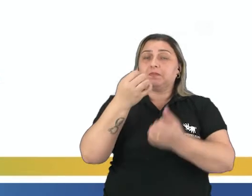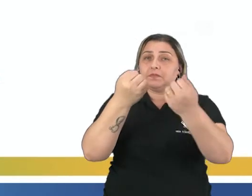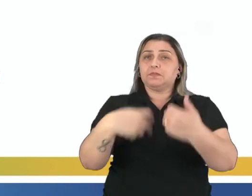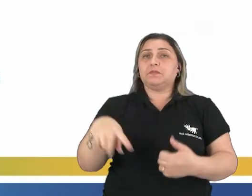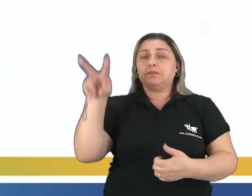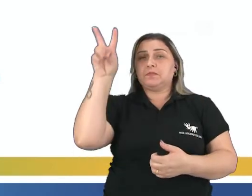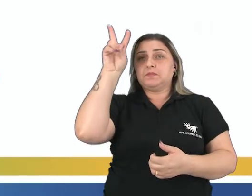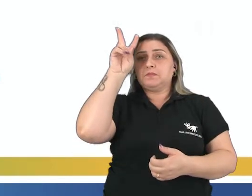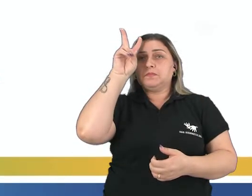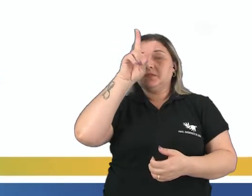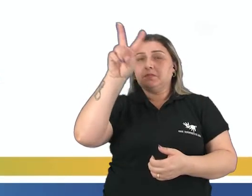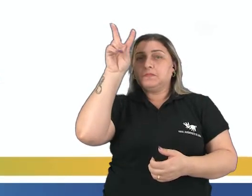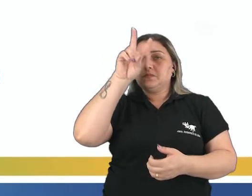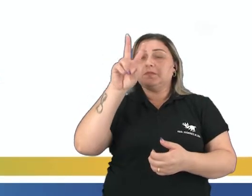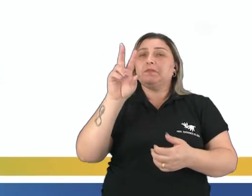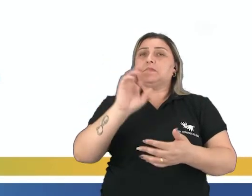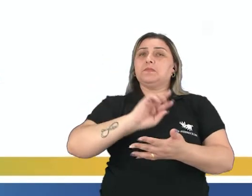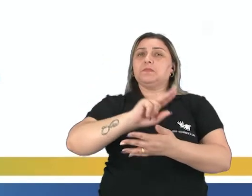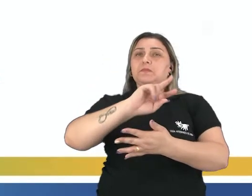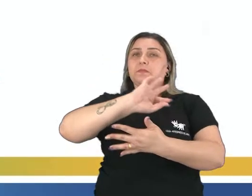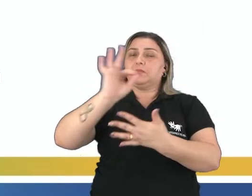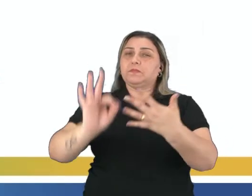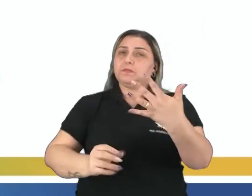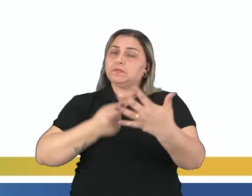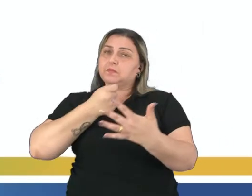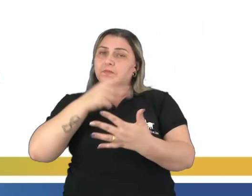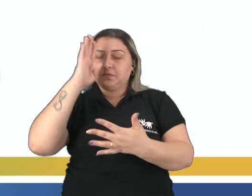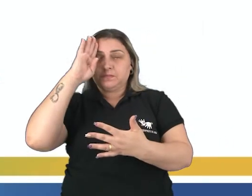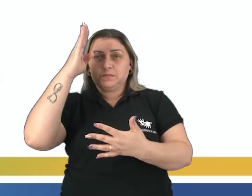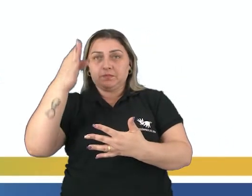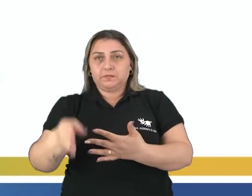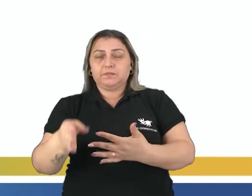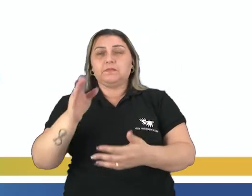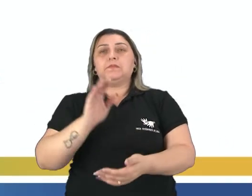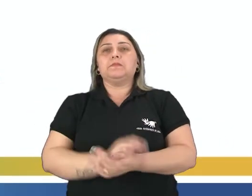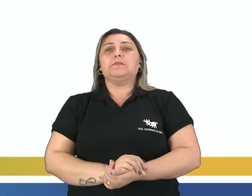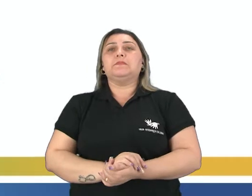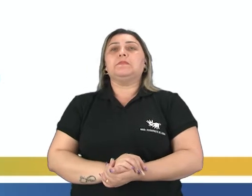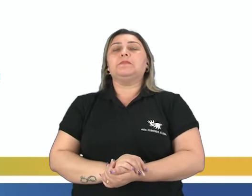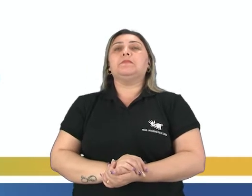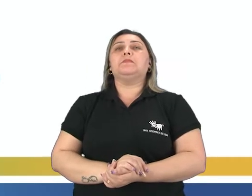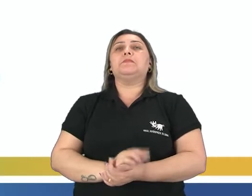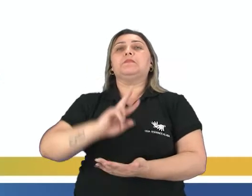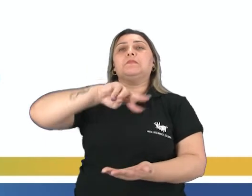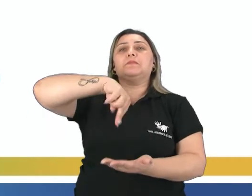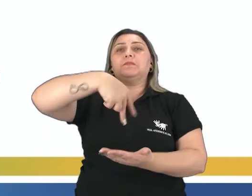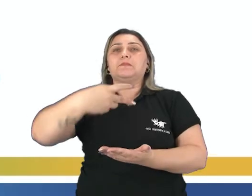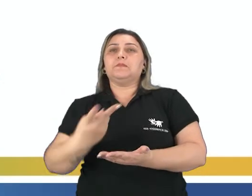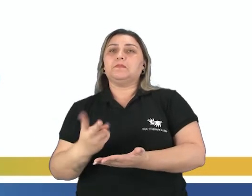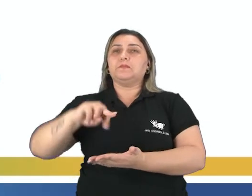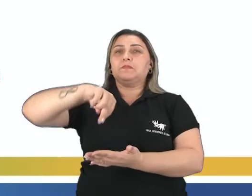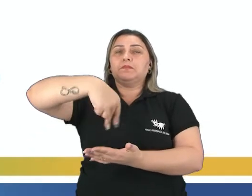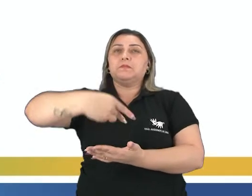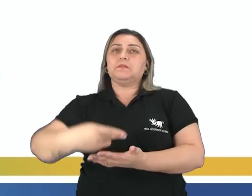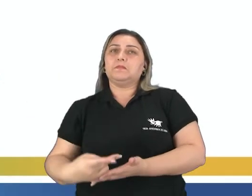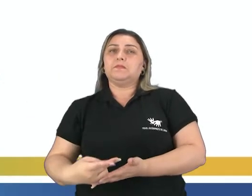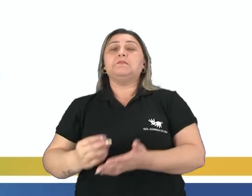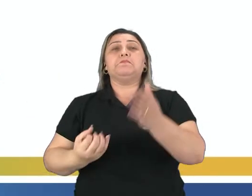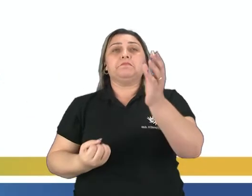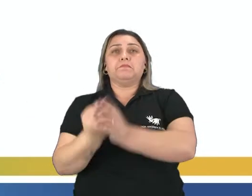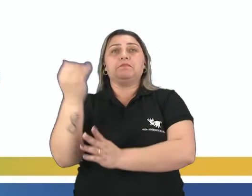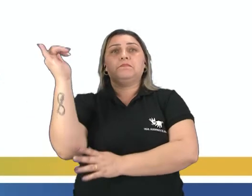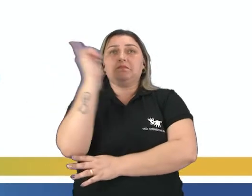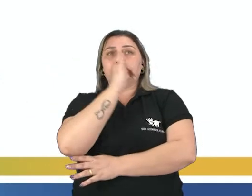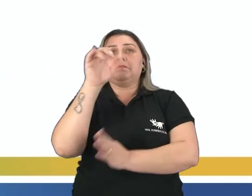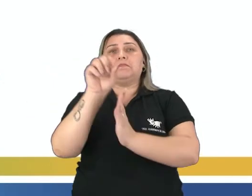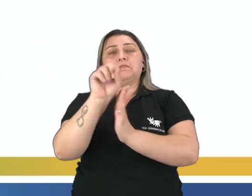com muitos elementos de comédia e principalmente acrobacias. Esse teatro, gente, ele surgiu na